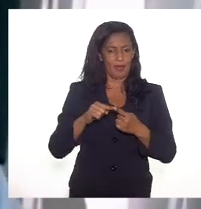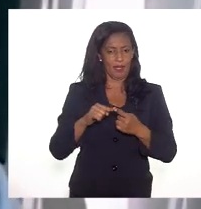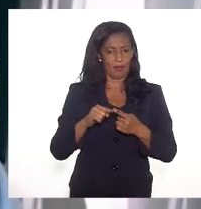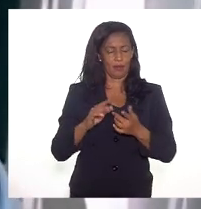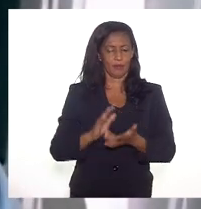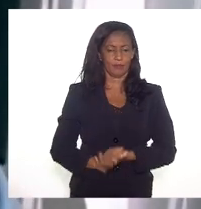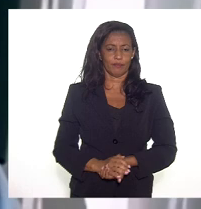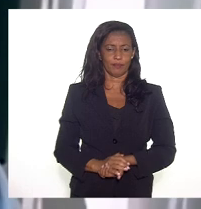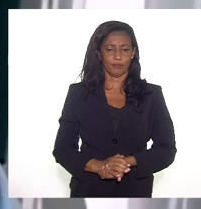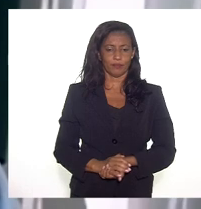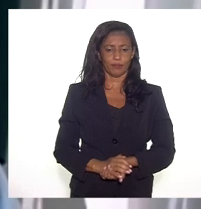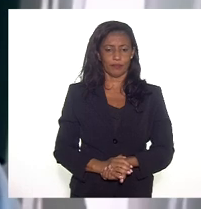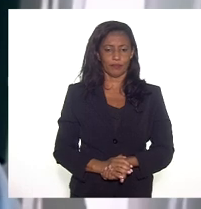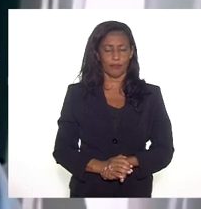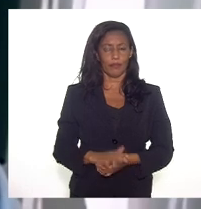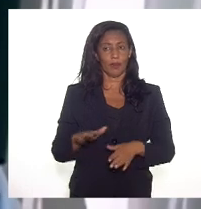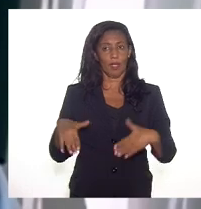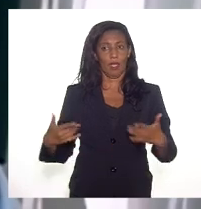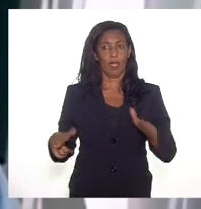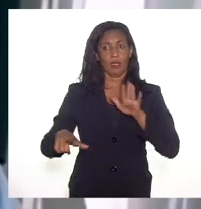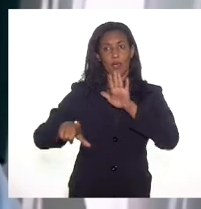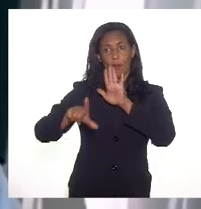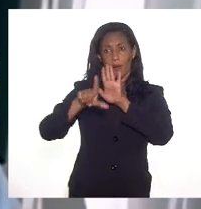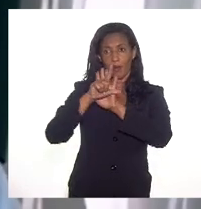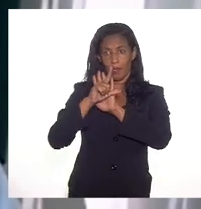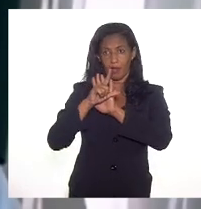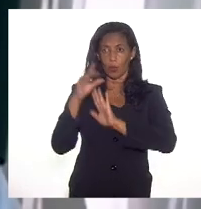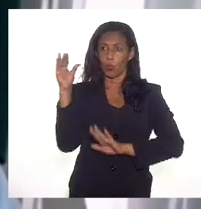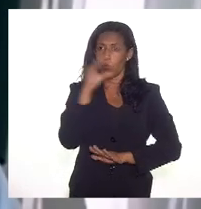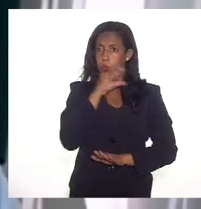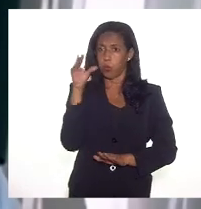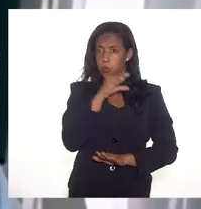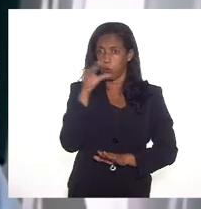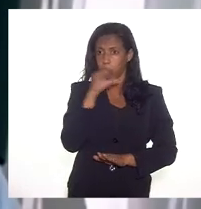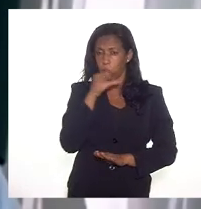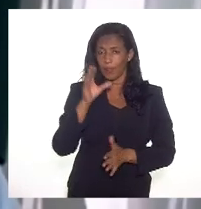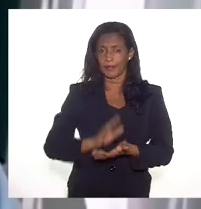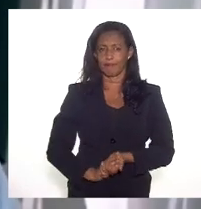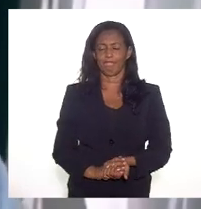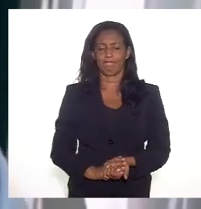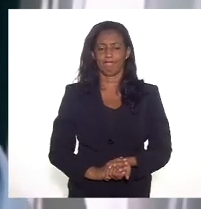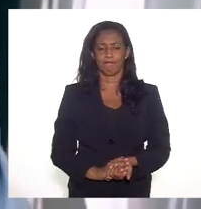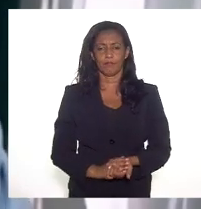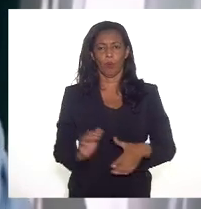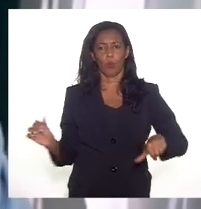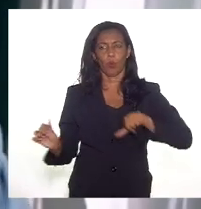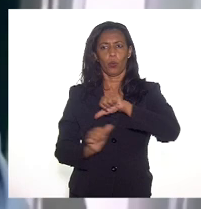fato que é uma lei emergencial, né? No fundo, é uma disposição transitória.